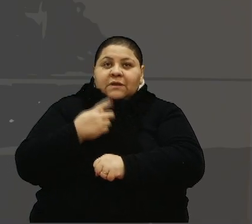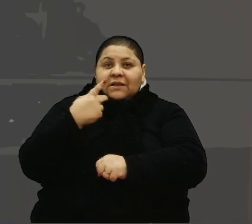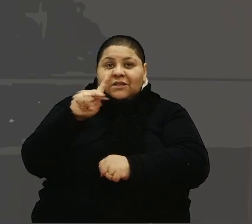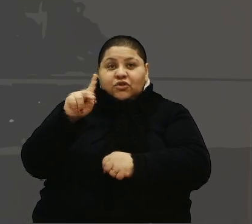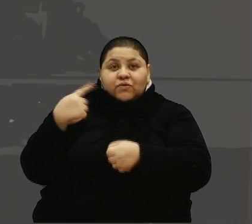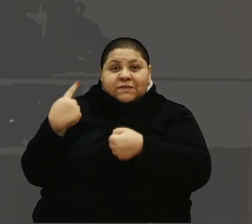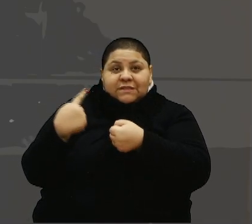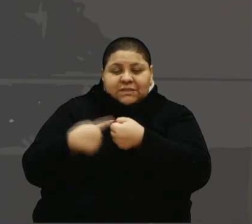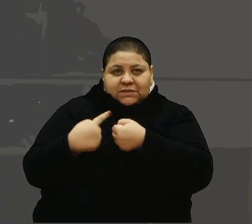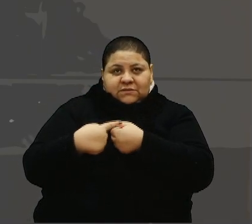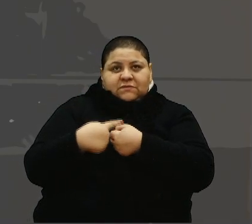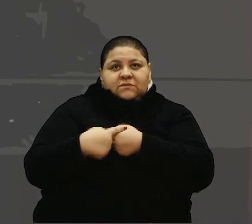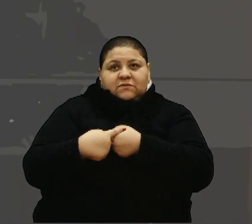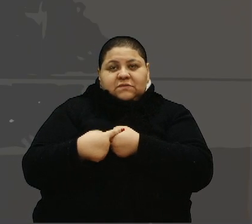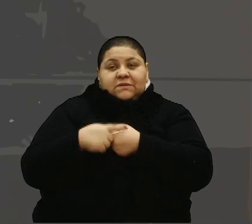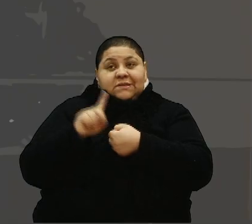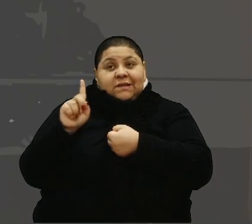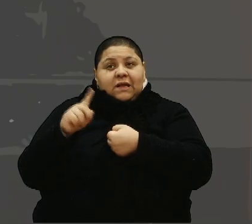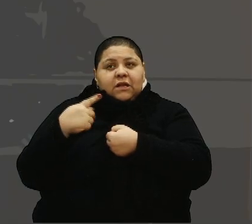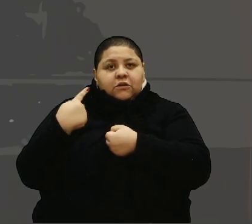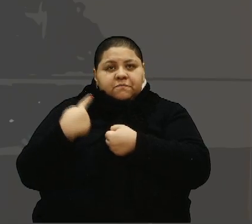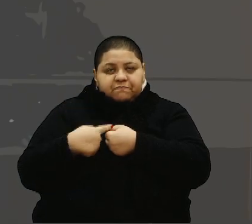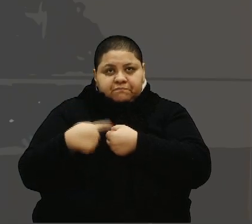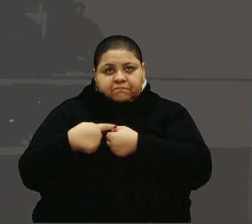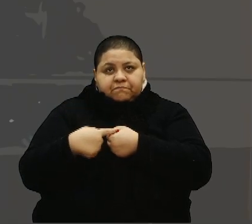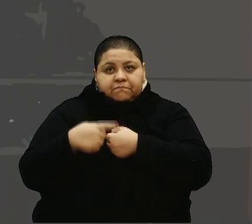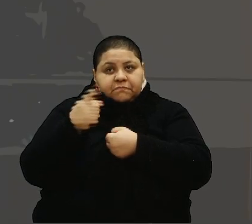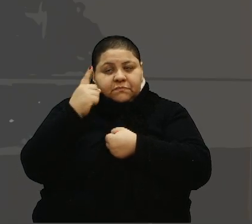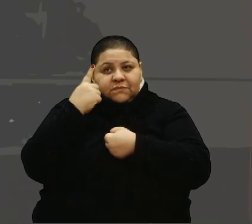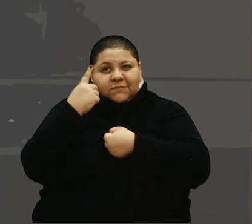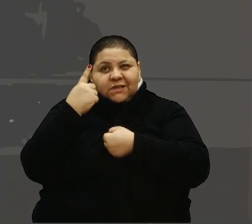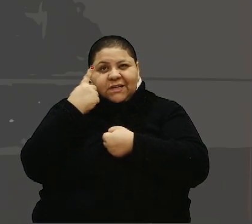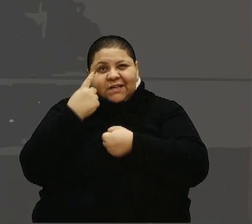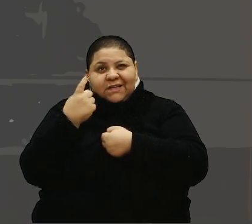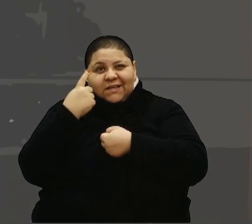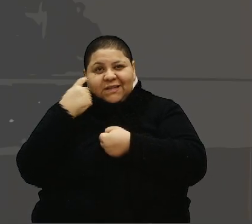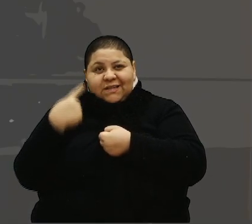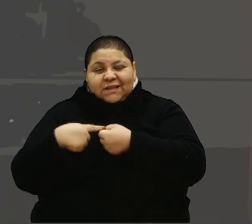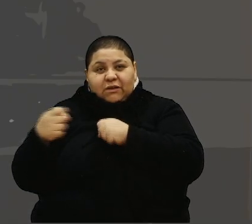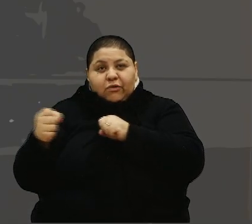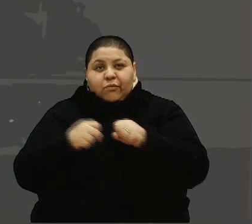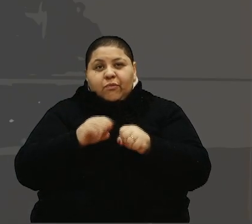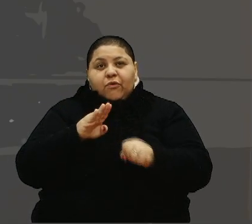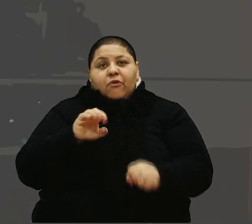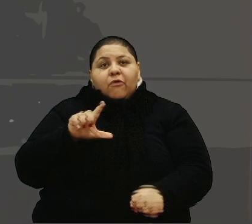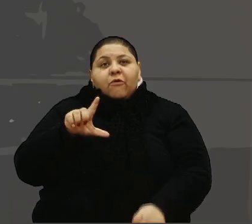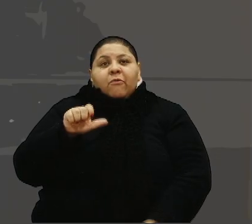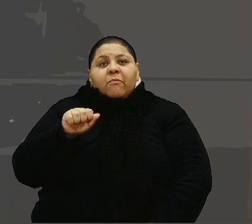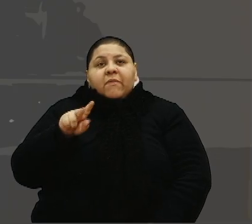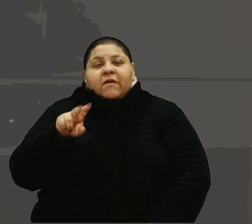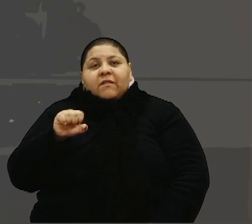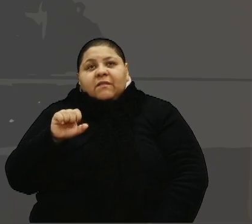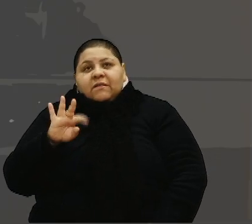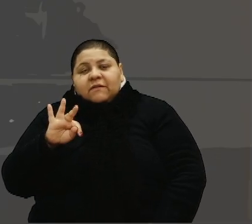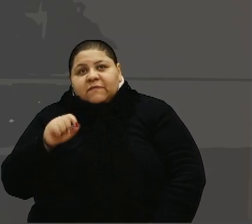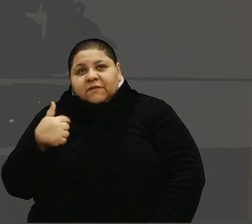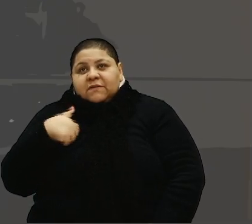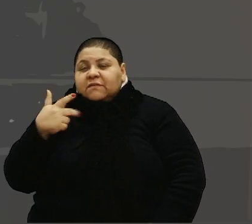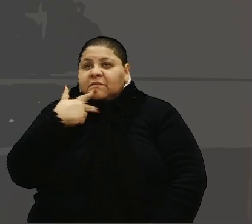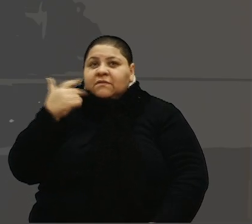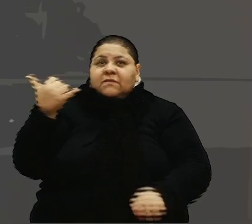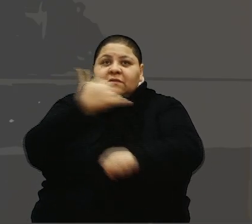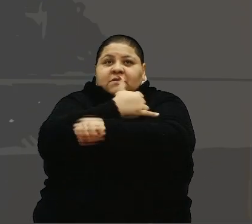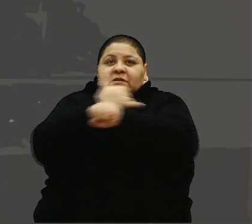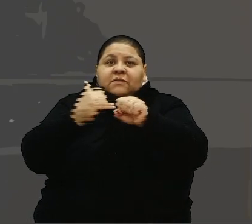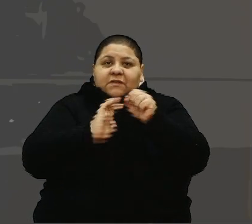Uma parte, vereador. E lá na sua cidade, interessante, né, que na cidade, por exemplo, de Bela Vista, que eu citei, a passagem